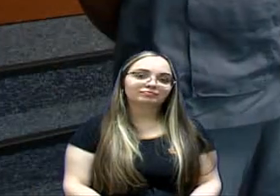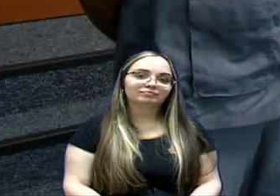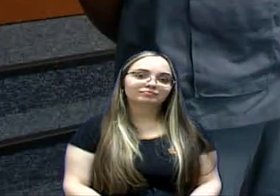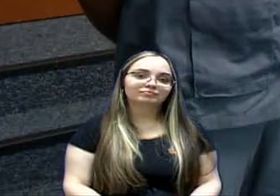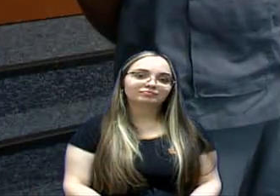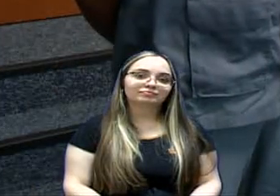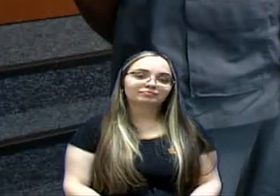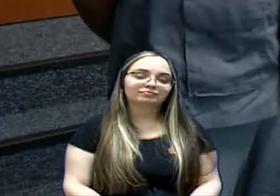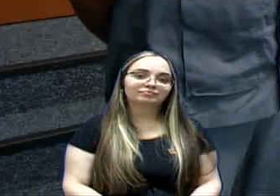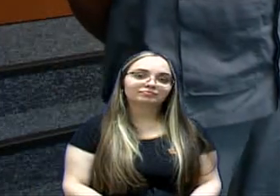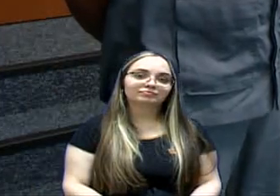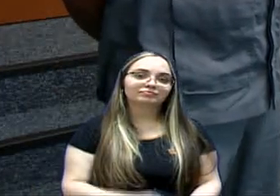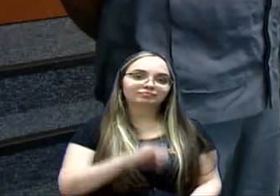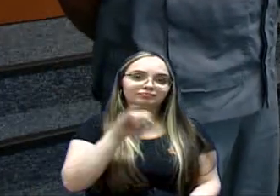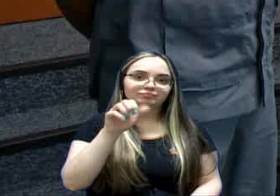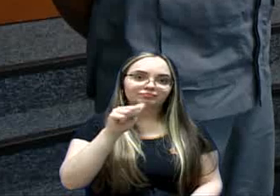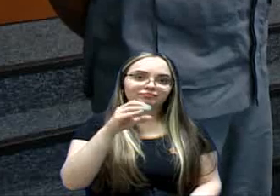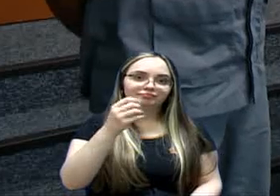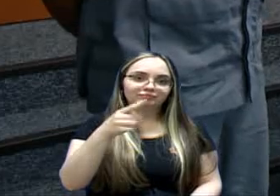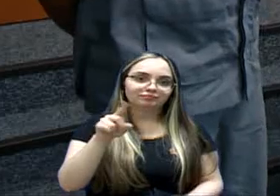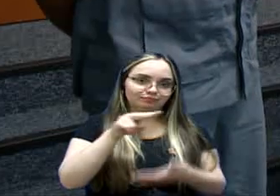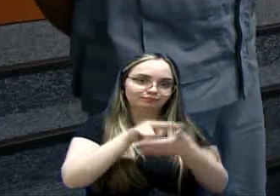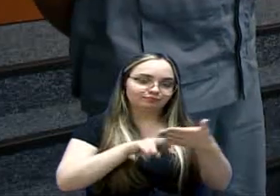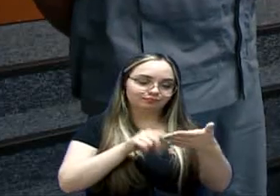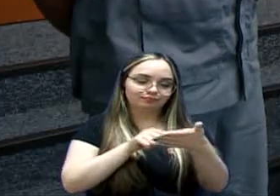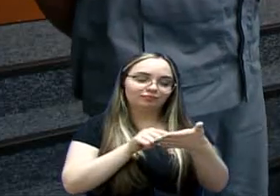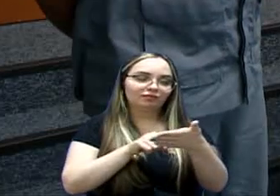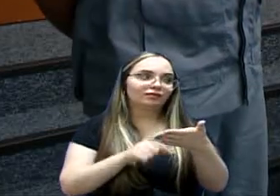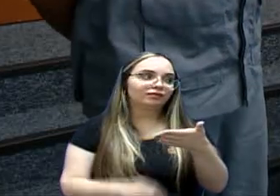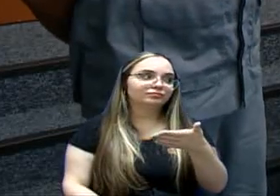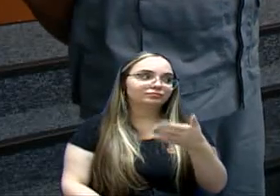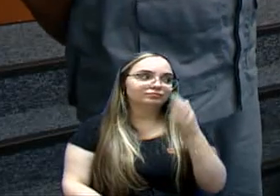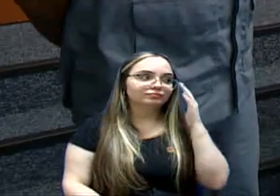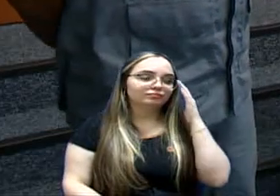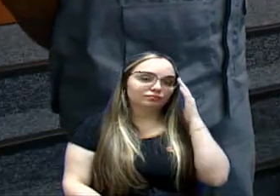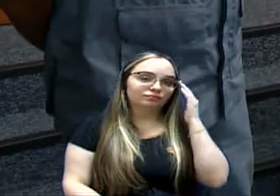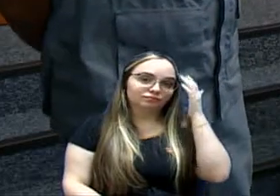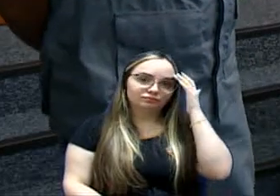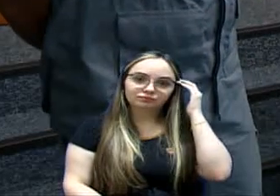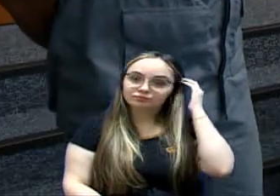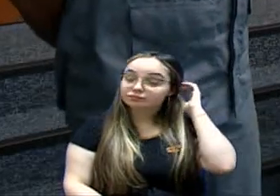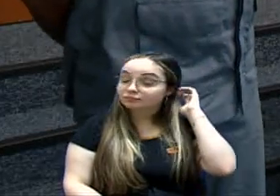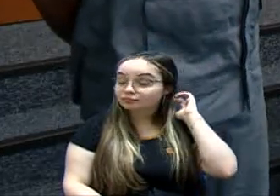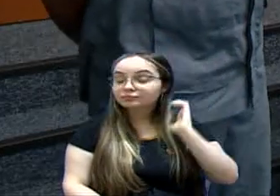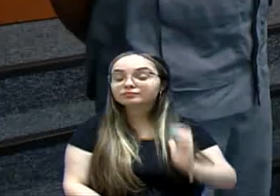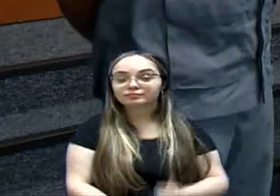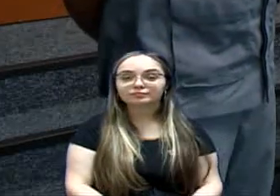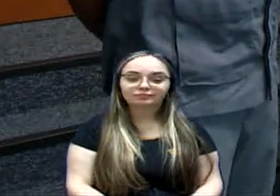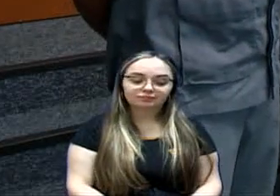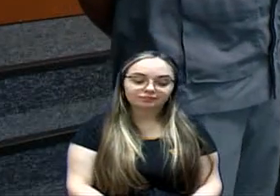João, cadê o João? Fazer a leitura aqui, João. Faz o favor.